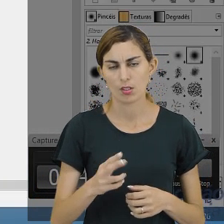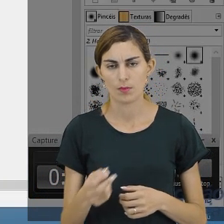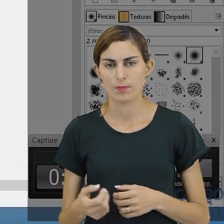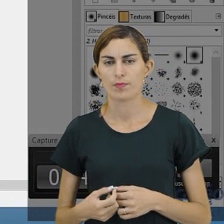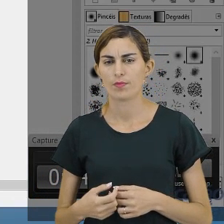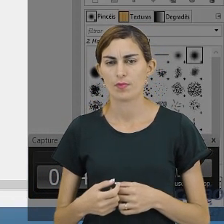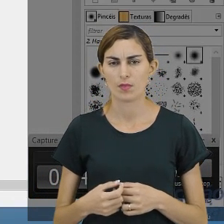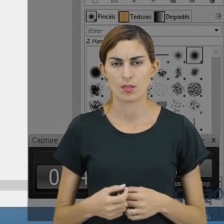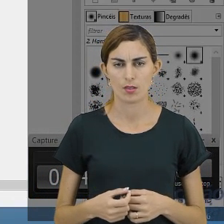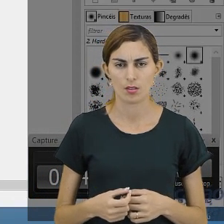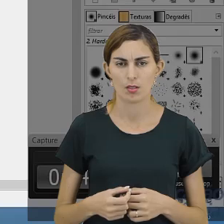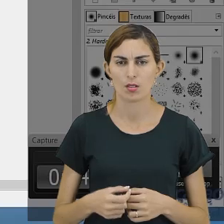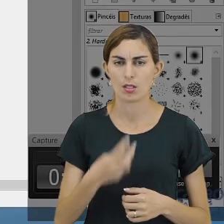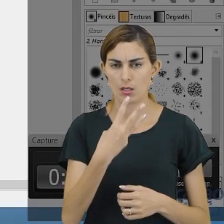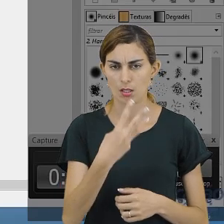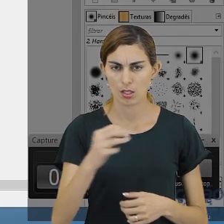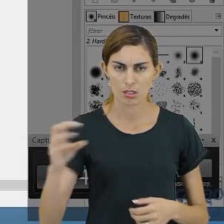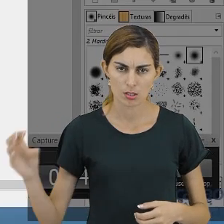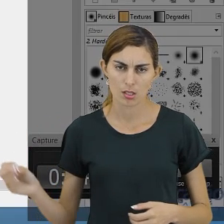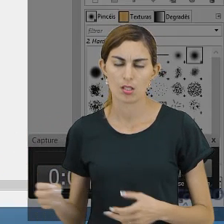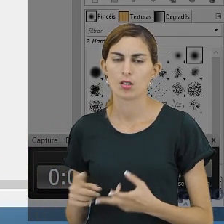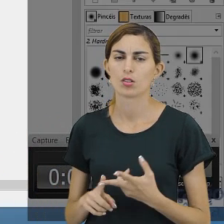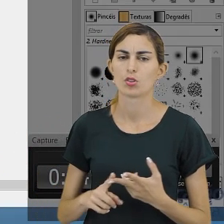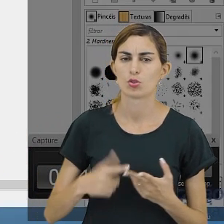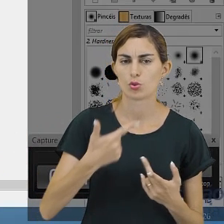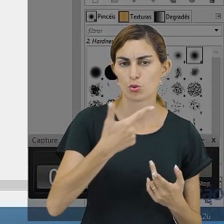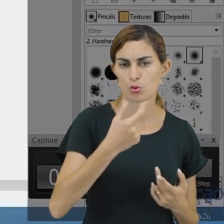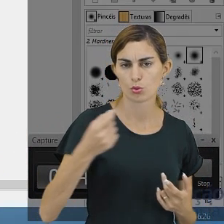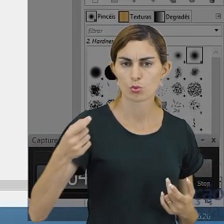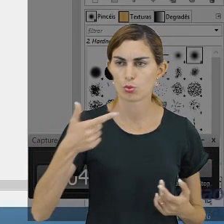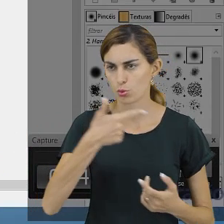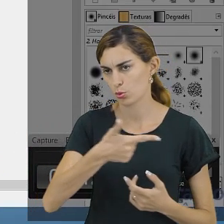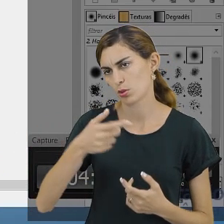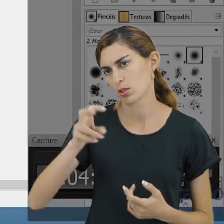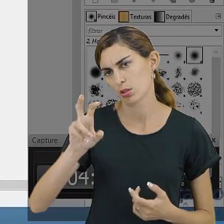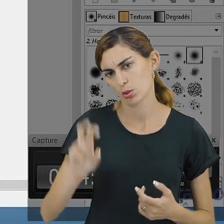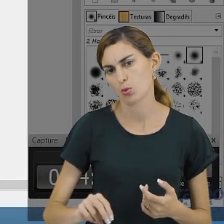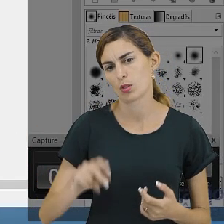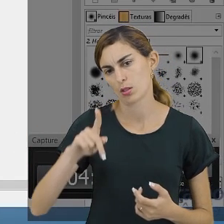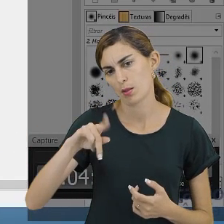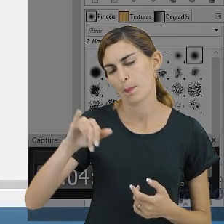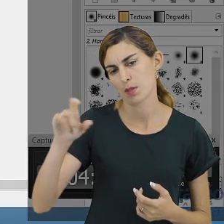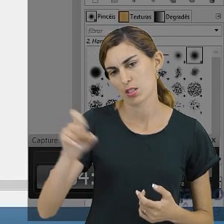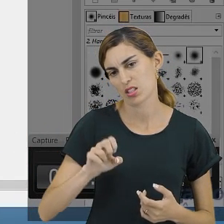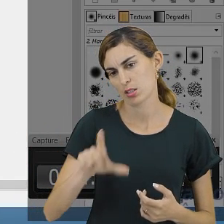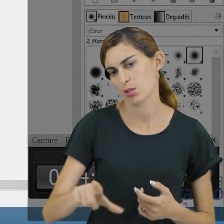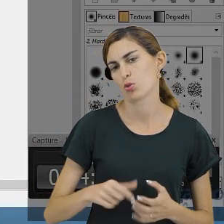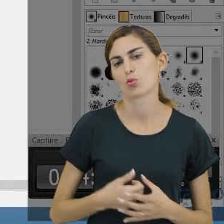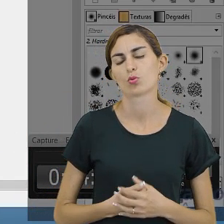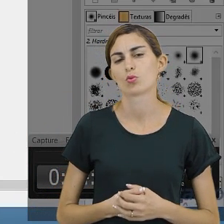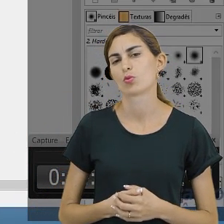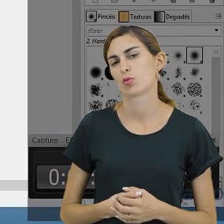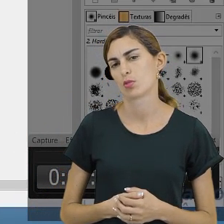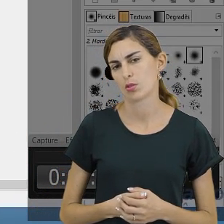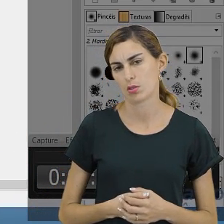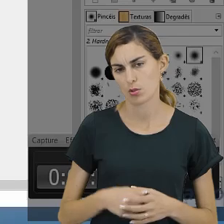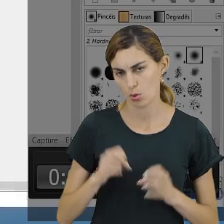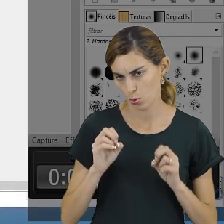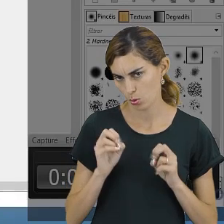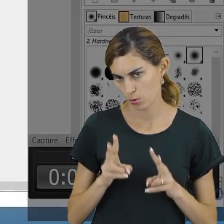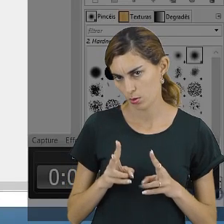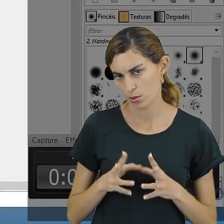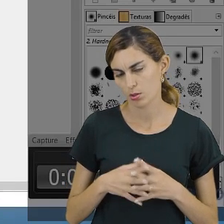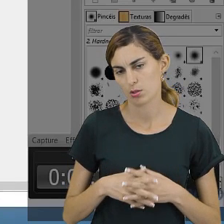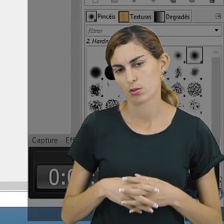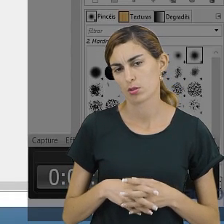Arquivo nova, então nós temos aqui 300 por 250 pixels, 250 pixels, dou um